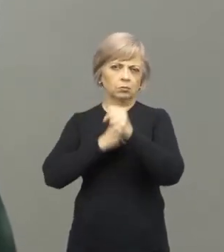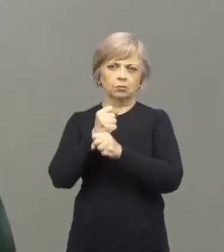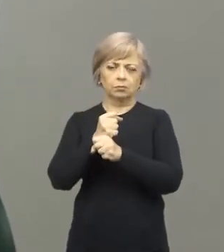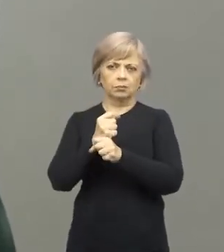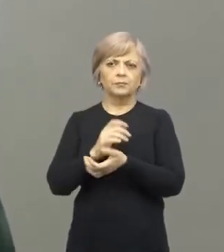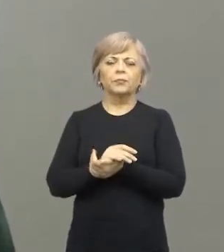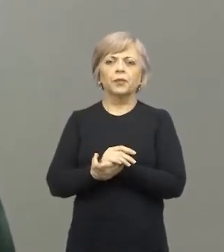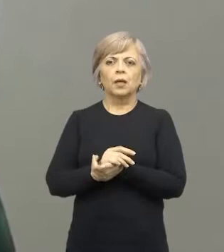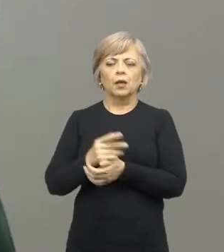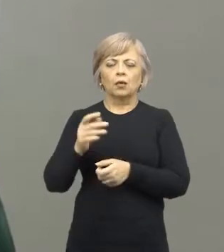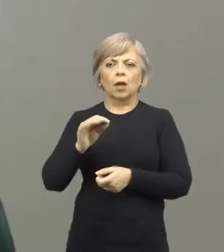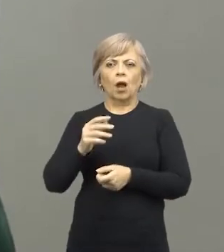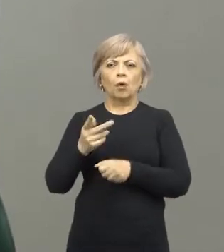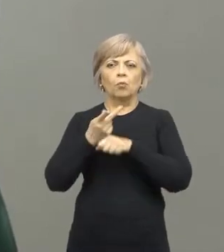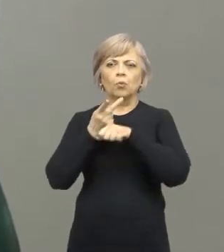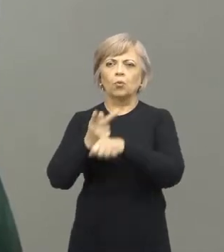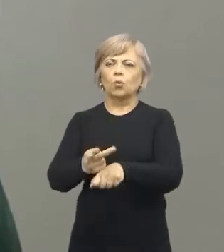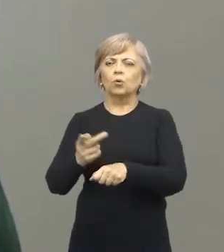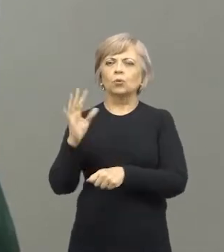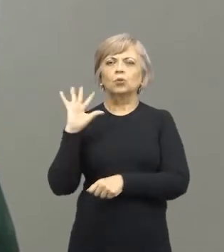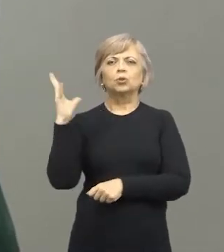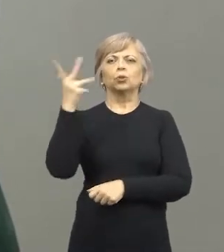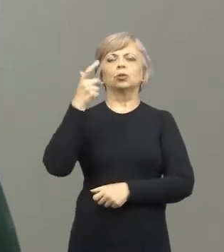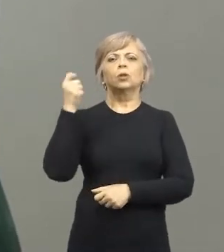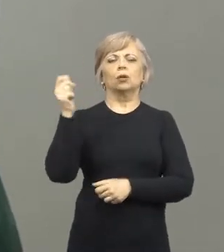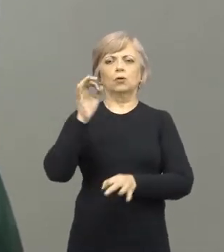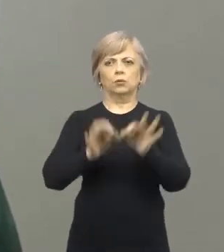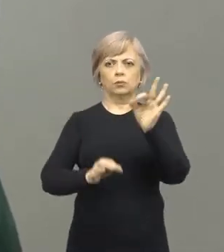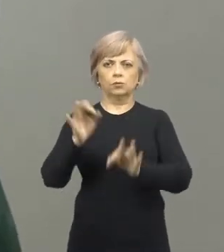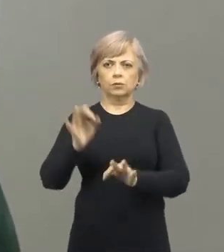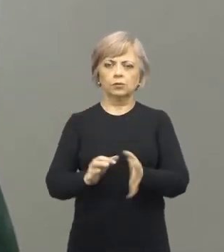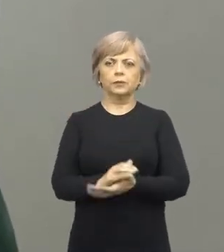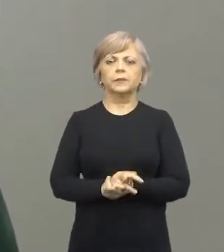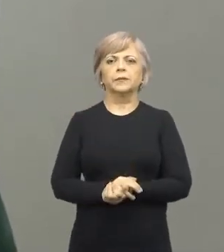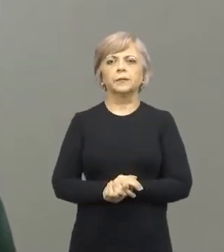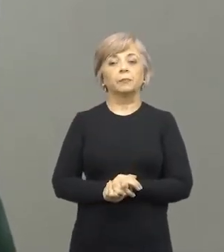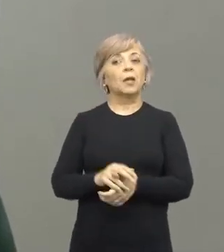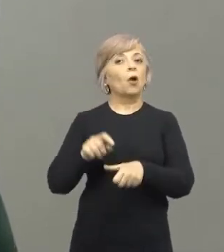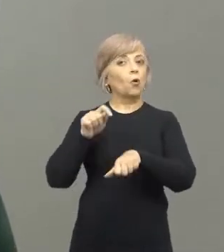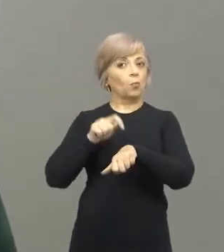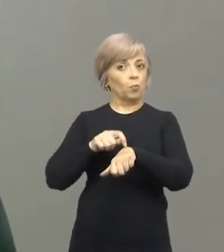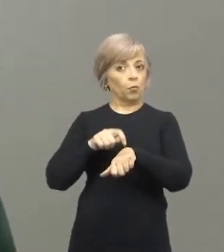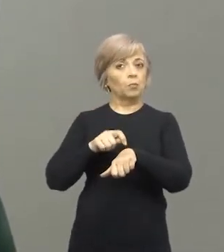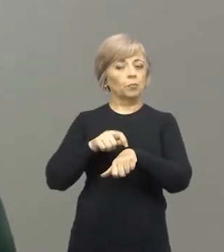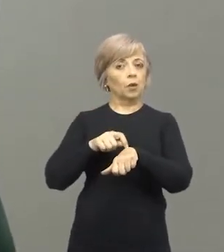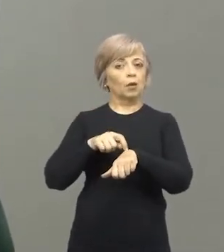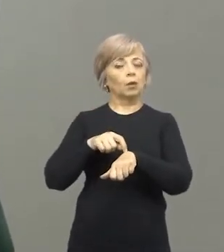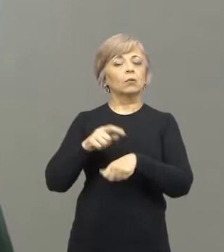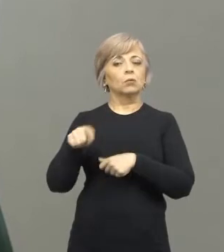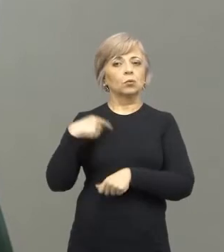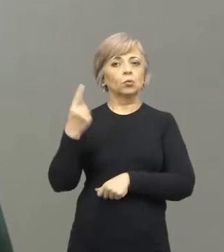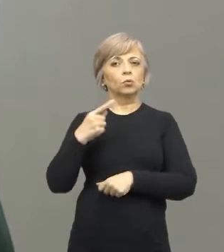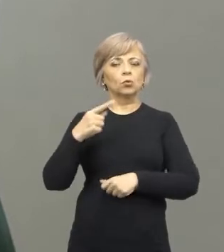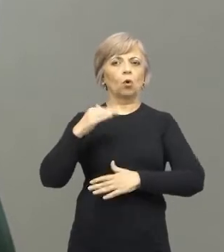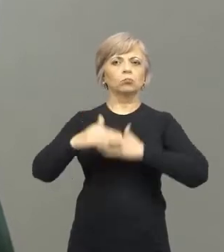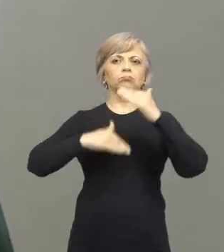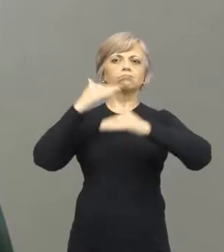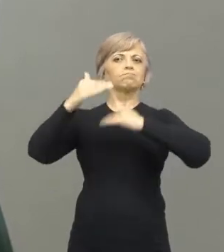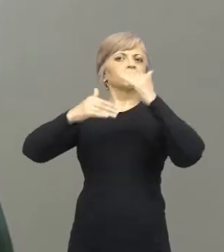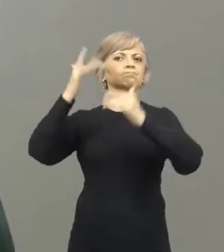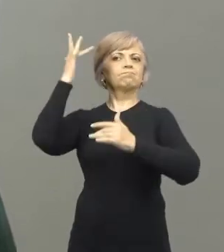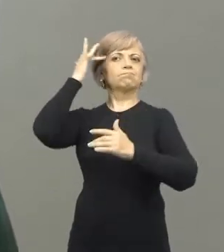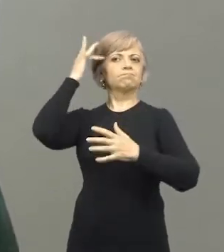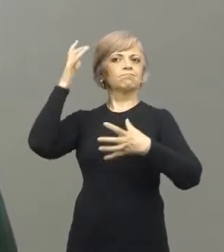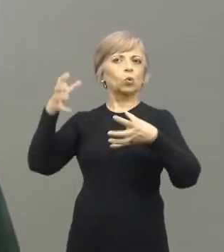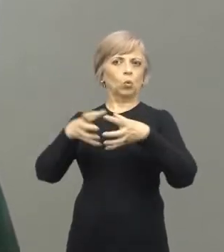atual Procurador-Geral de Justiça. Acho que foi um momento de muito crescimento e amadurecimento para o